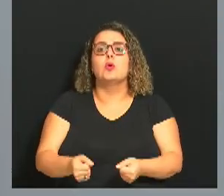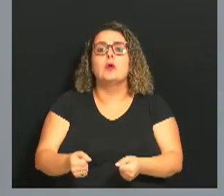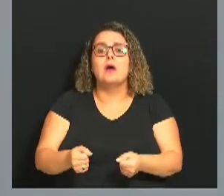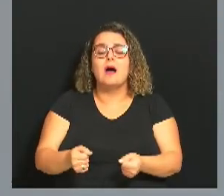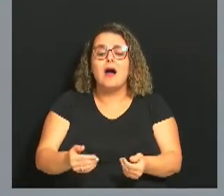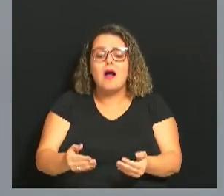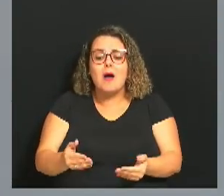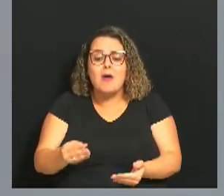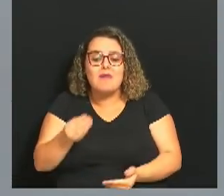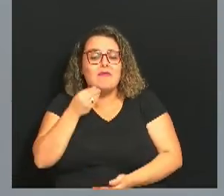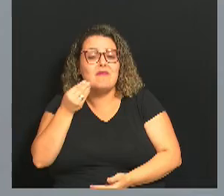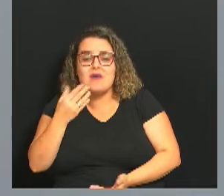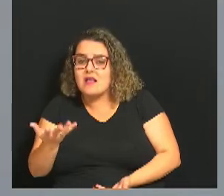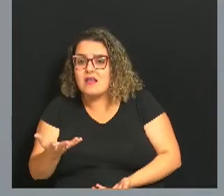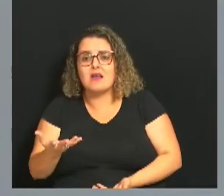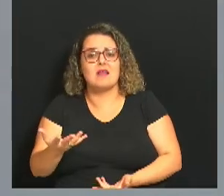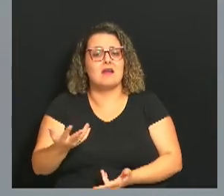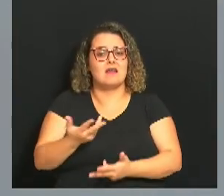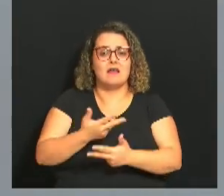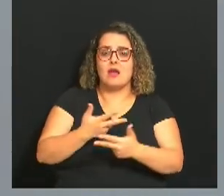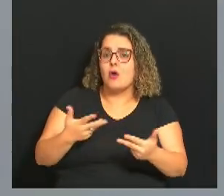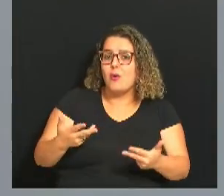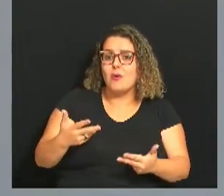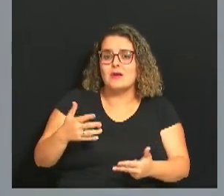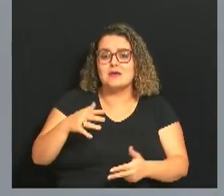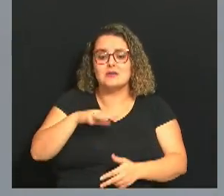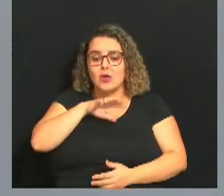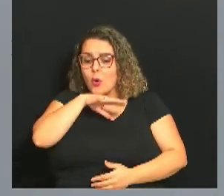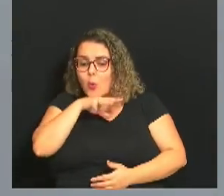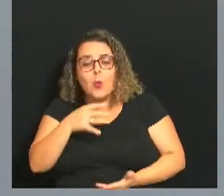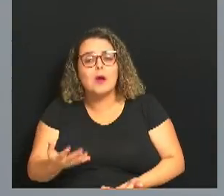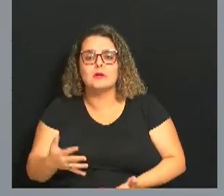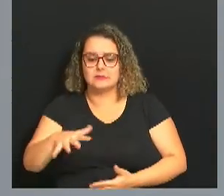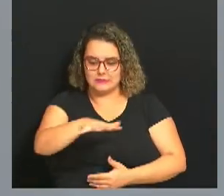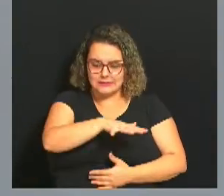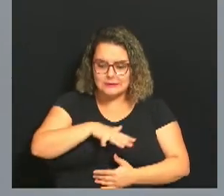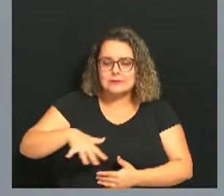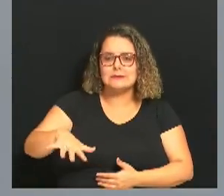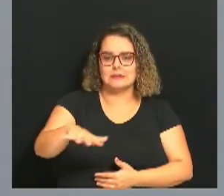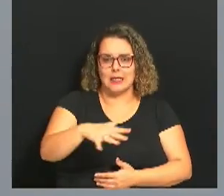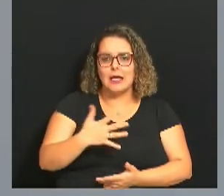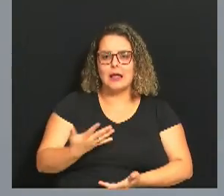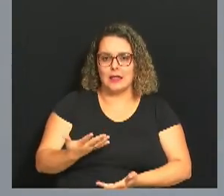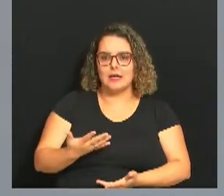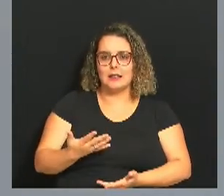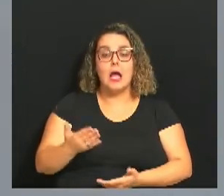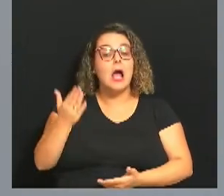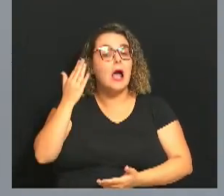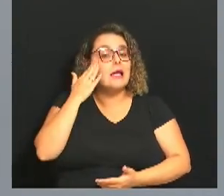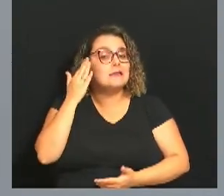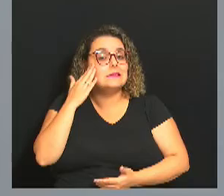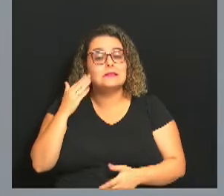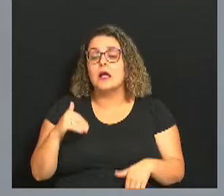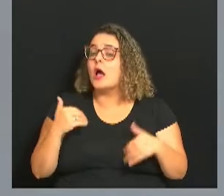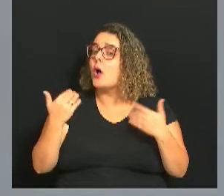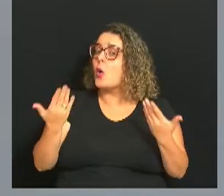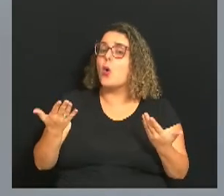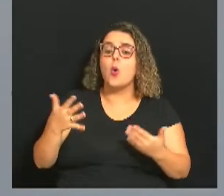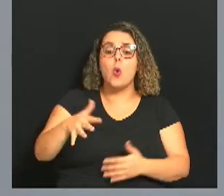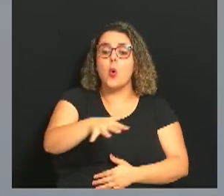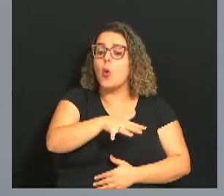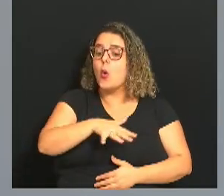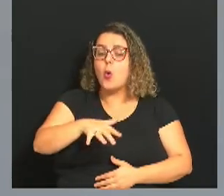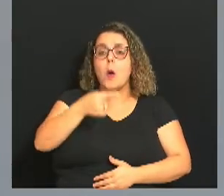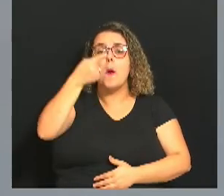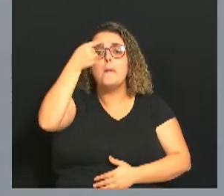algo que o meu grupo de pesquisa tem desenvolvido nos últimos anos. A vulnerabilidade está associada a entender qual é a população, qual o perfil